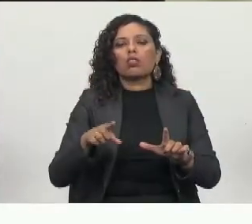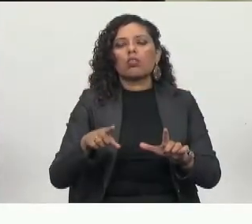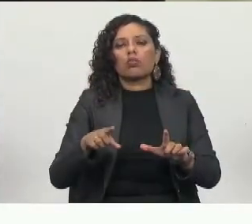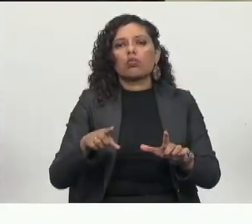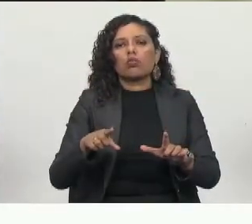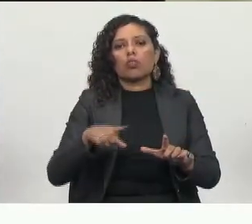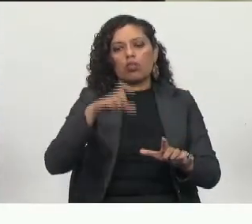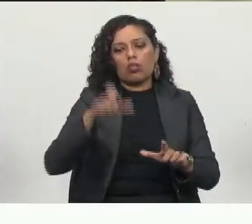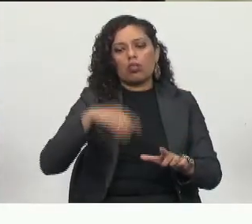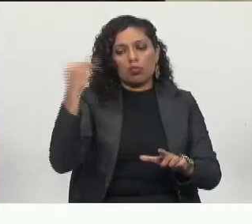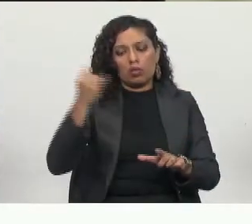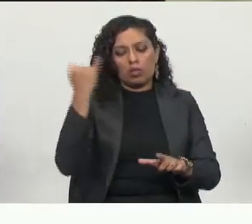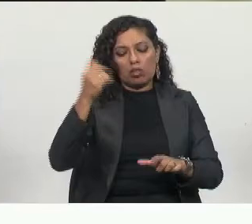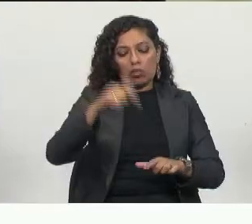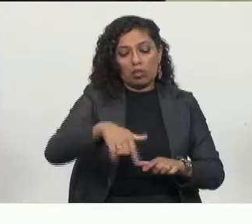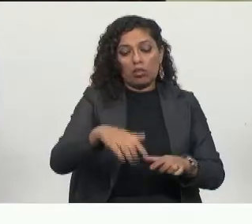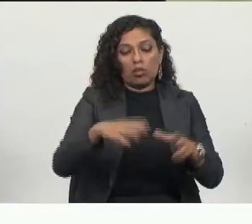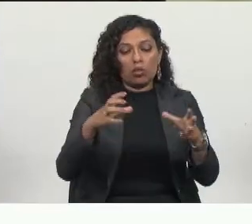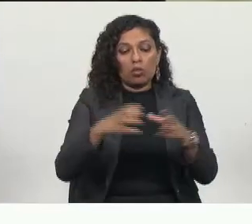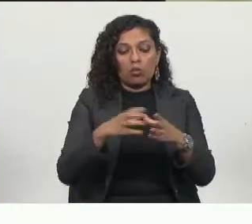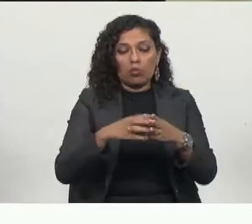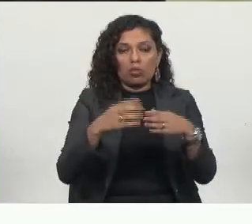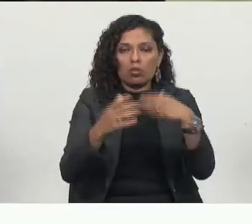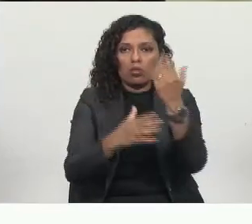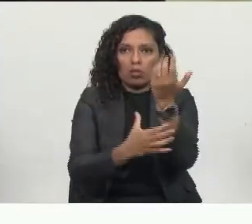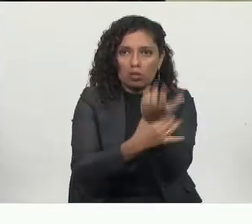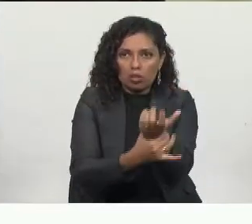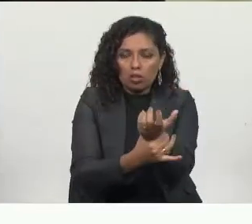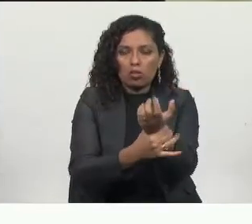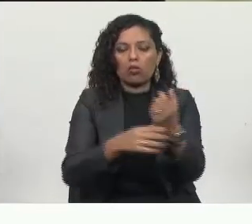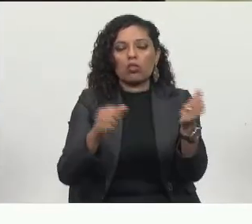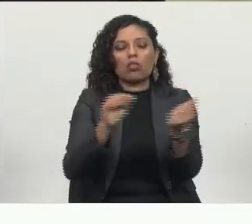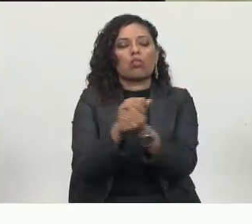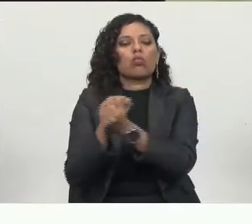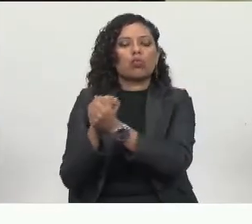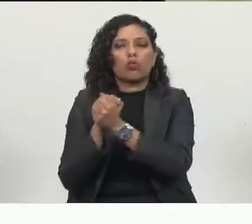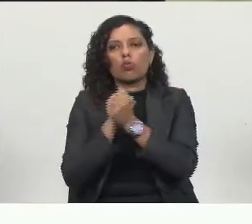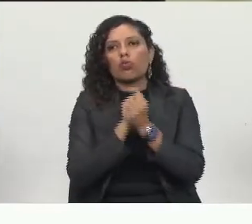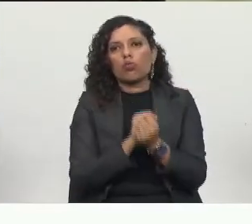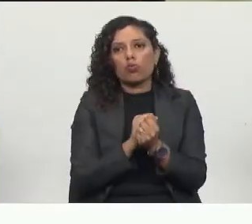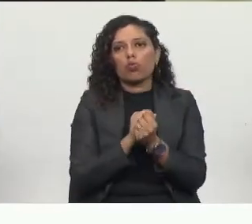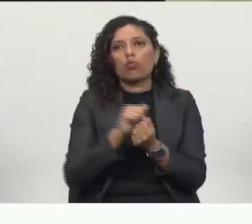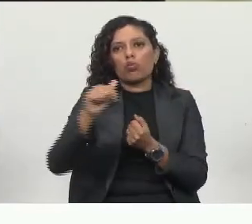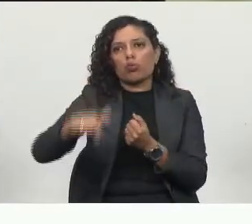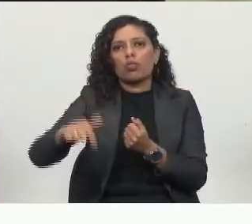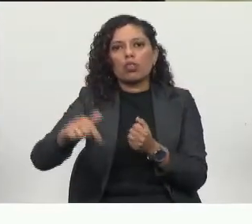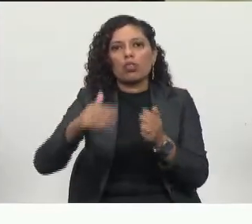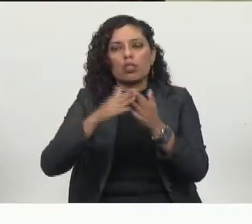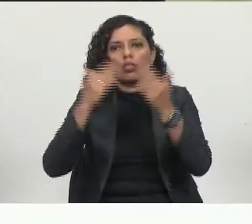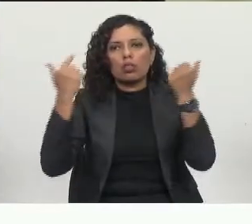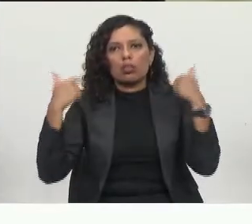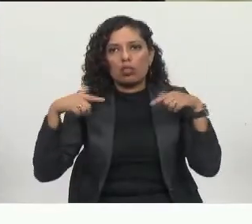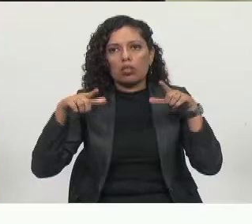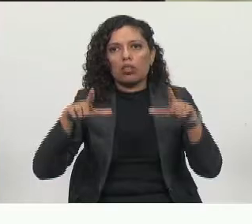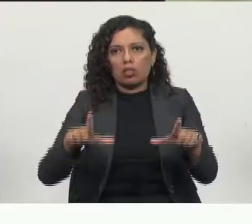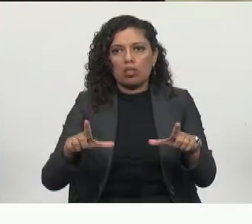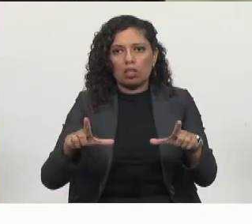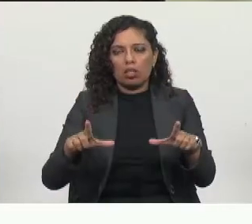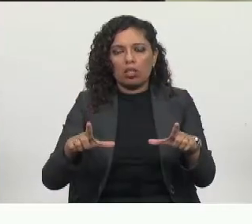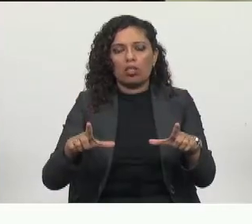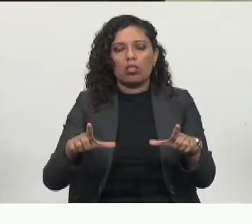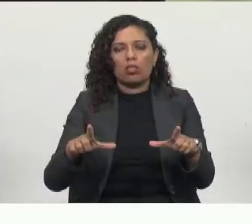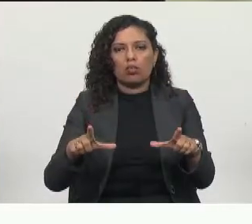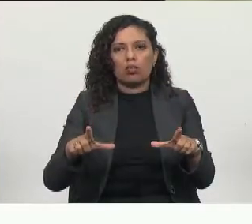presidente, que esta comissão, que é a Comissão de Segurança, junto com aqui o comando da casa, que tem o coronel Maffei à